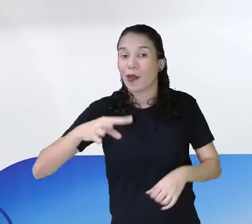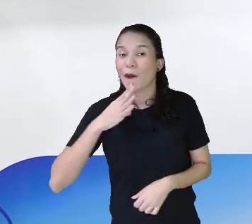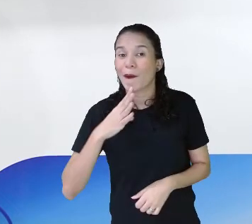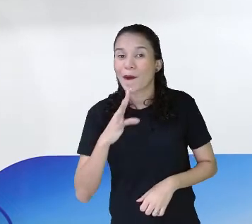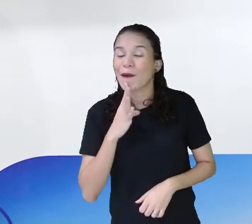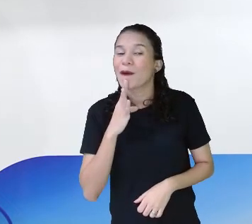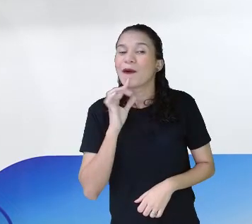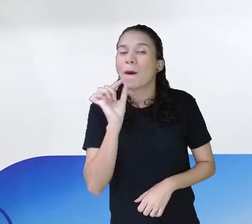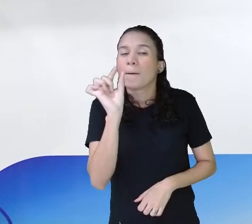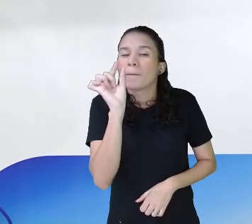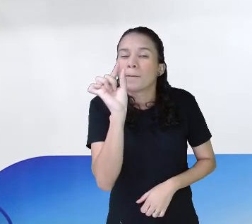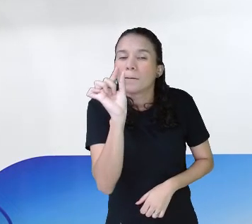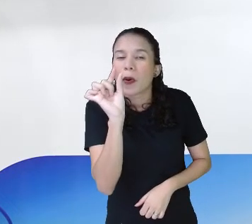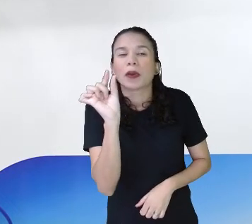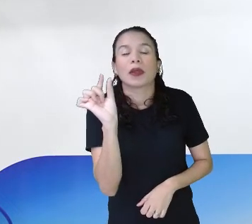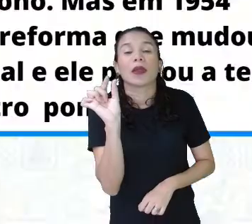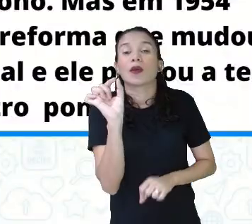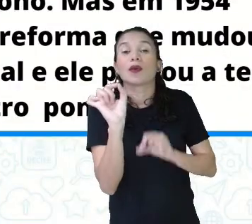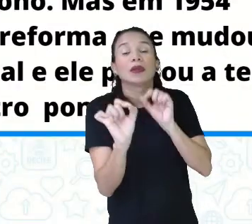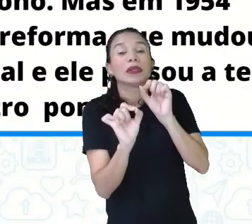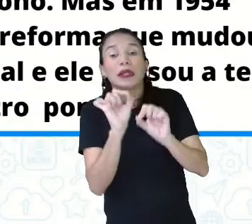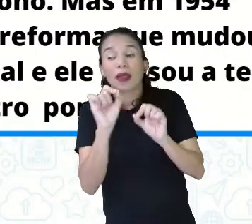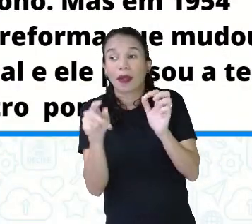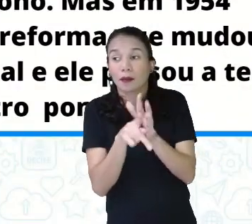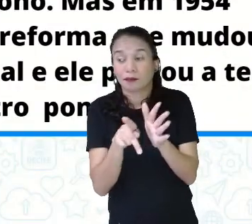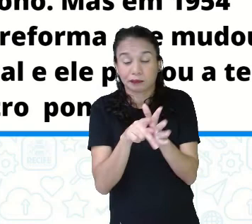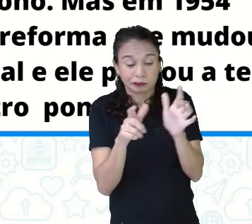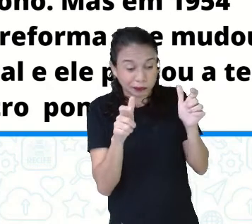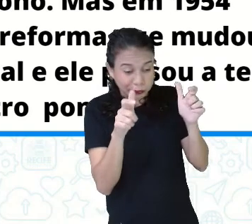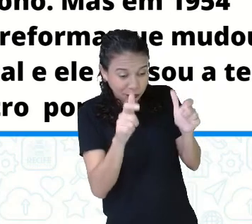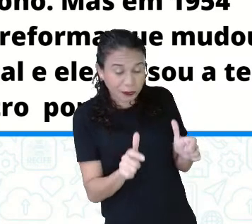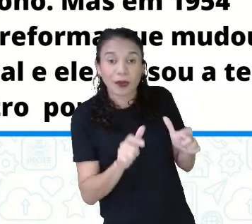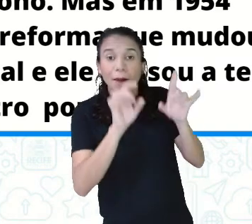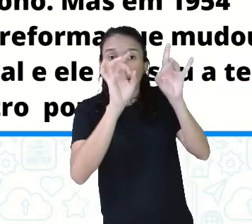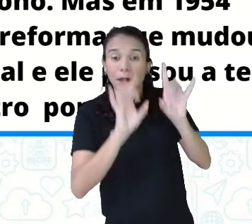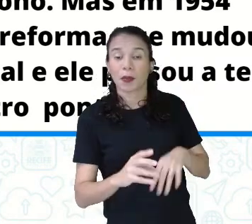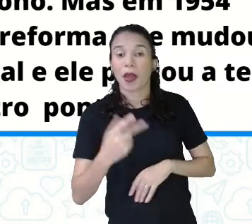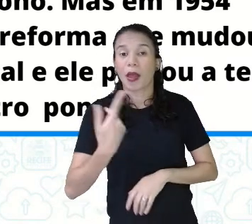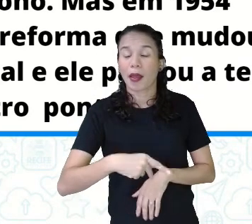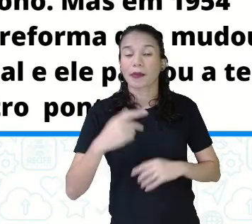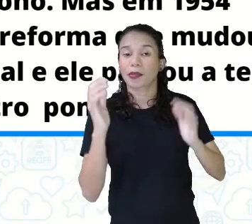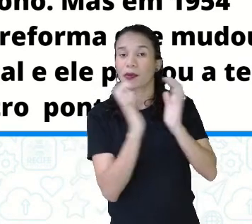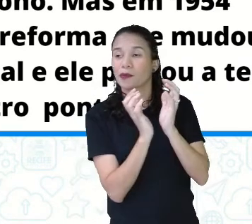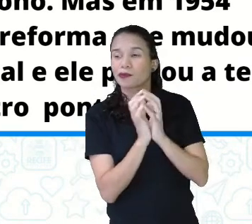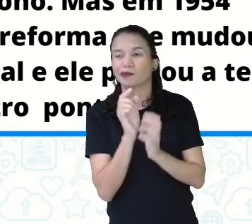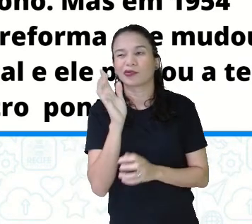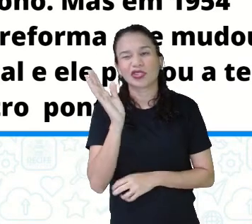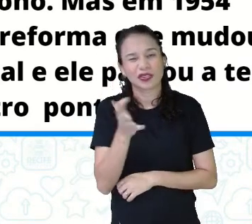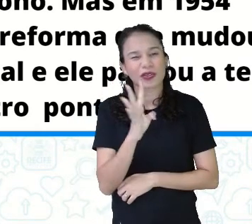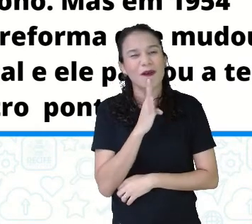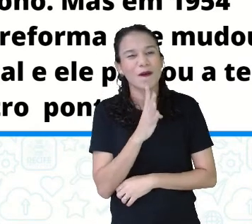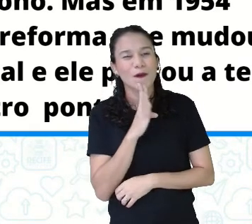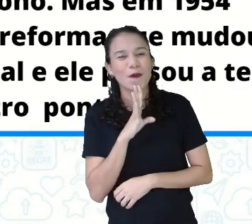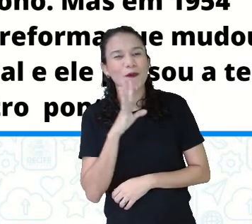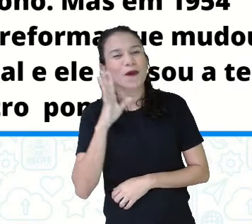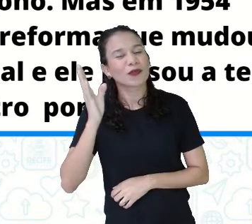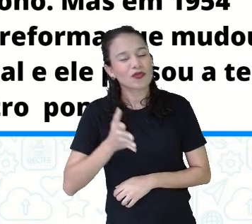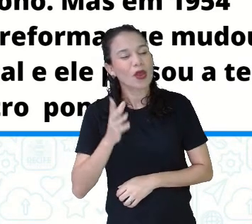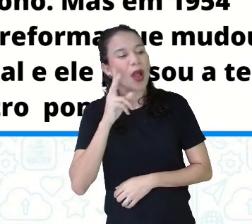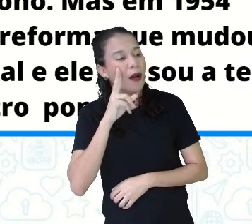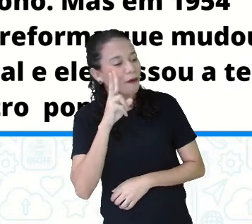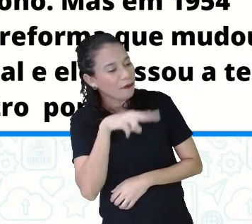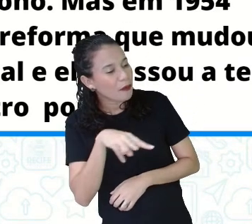um pouquinho de um patrimônio de Recife que talvez vocês já conheçam, tenham passado por